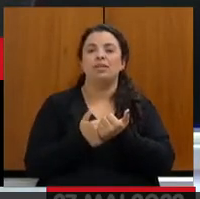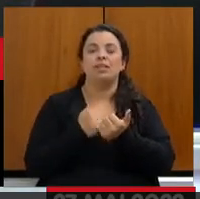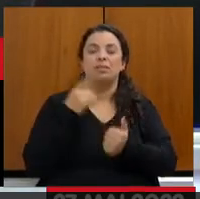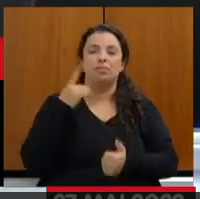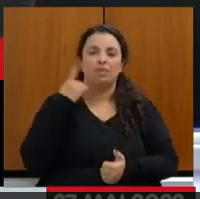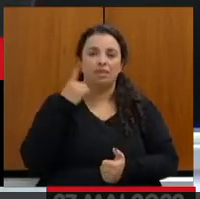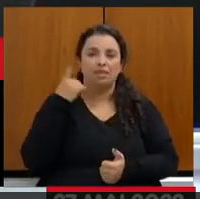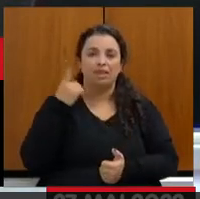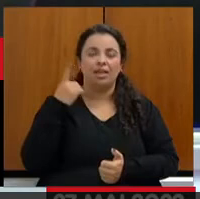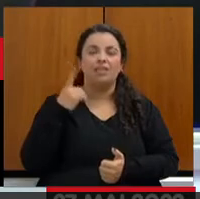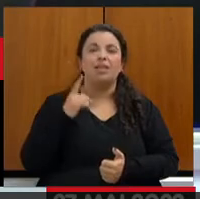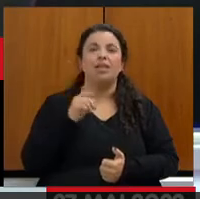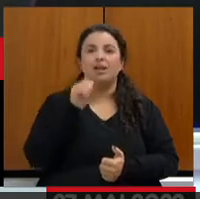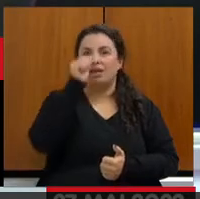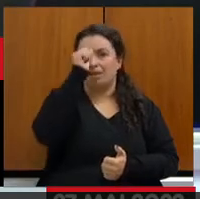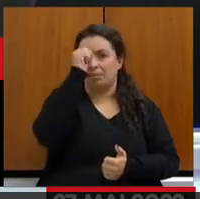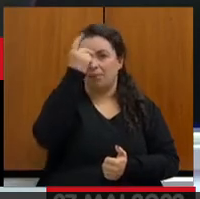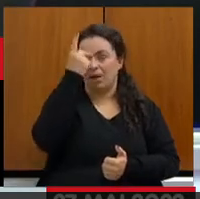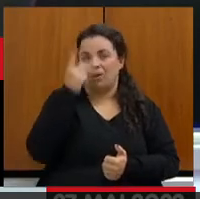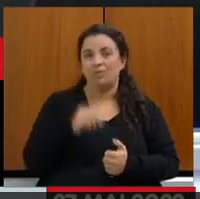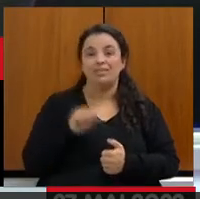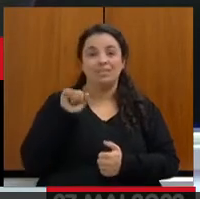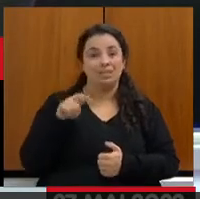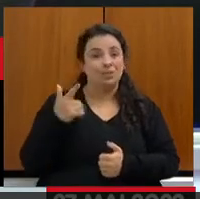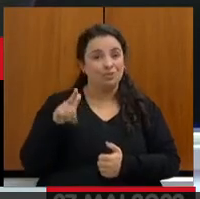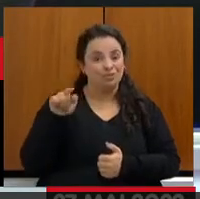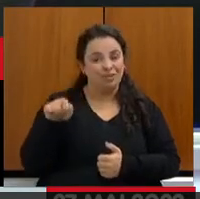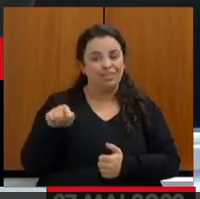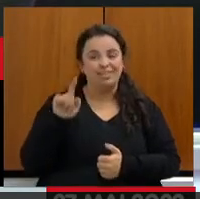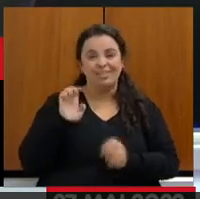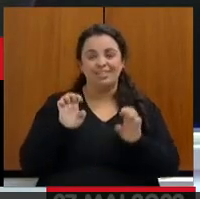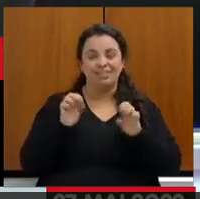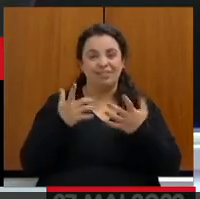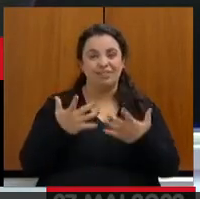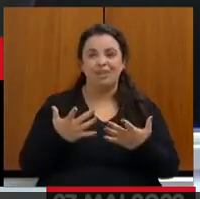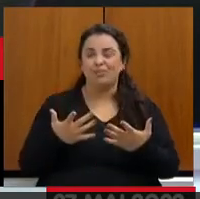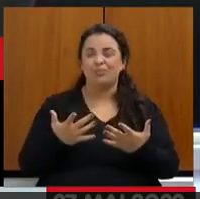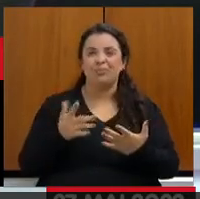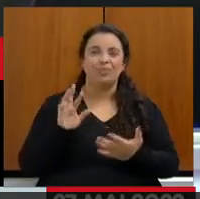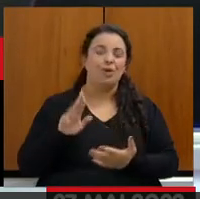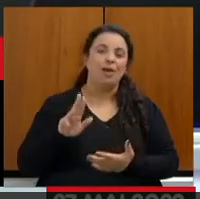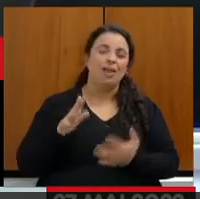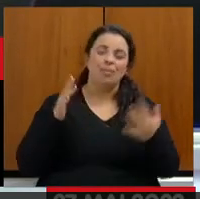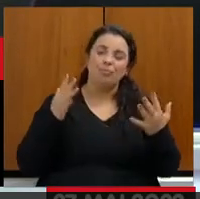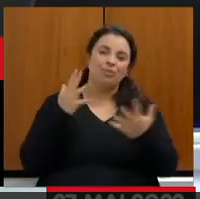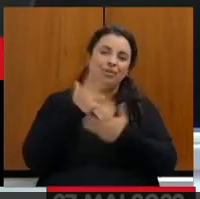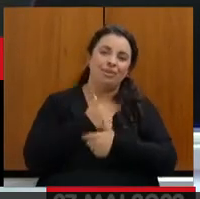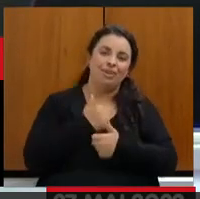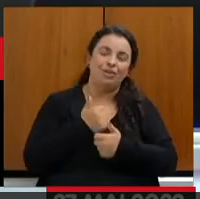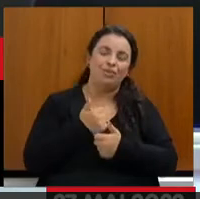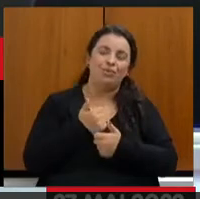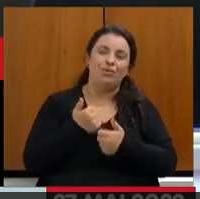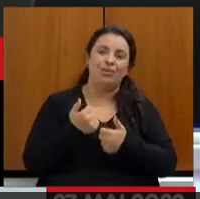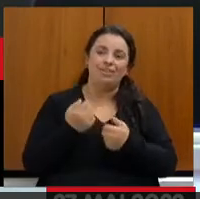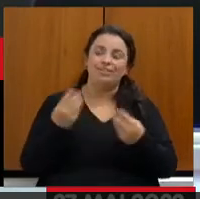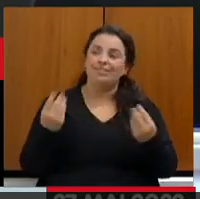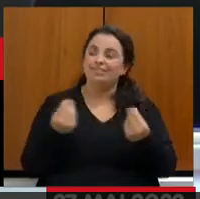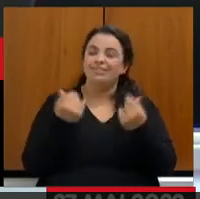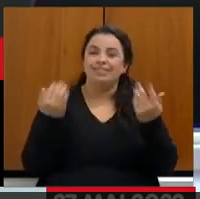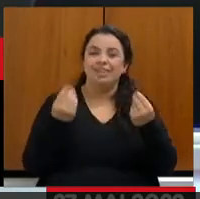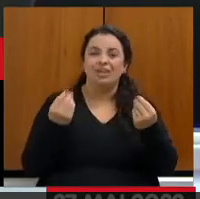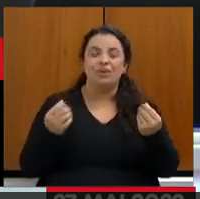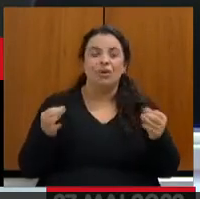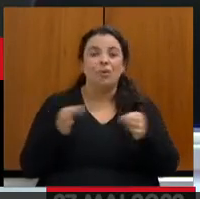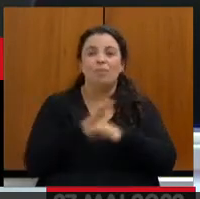Siqueira sem elas eu confesso que esse evento não teria sido tão bonito tão rico e tão completo como ele